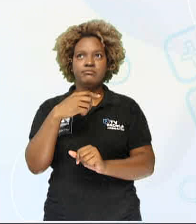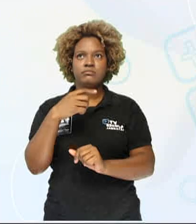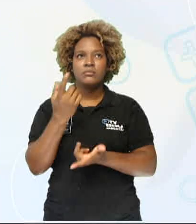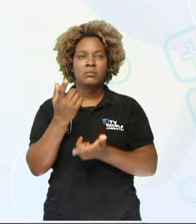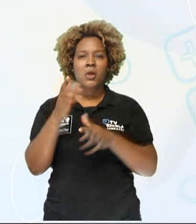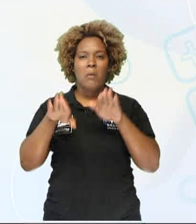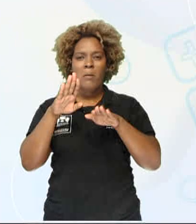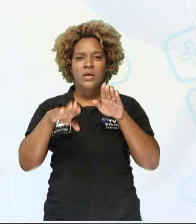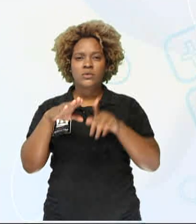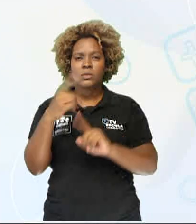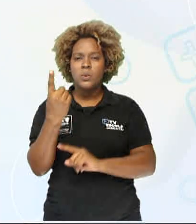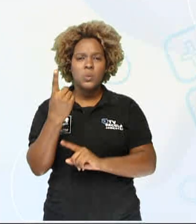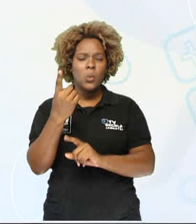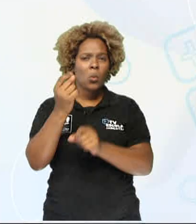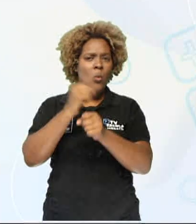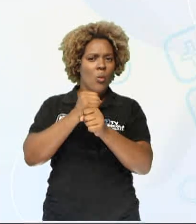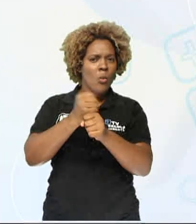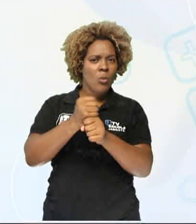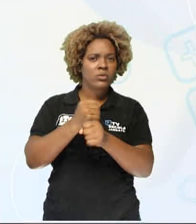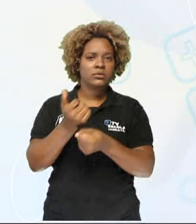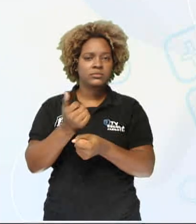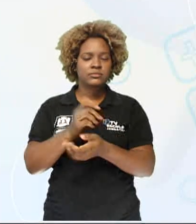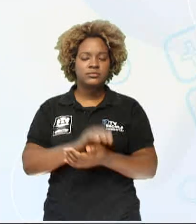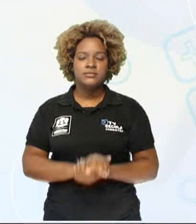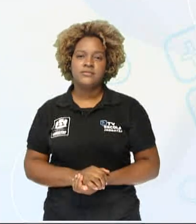ano, ou seja, o calendário lunar.